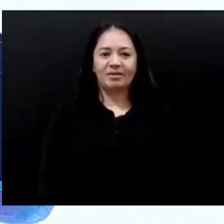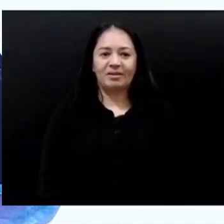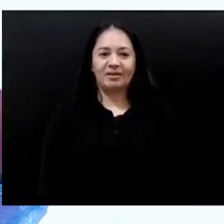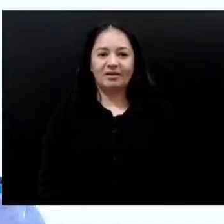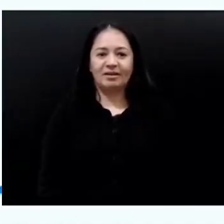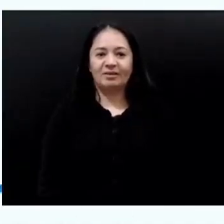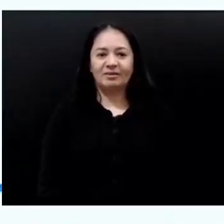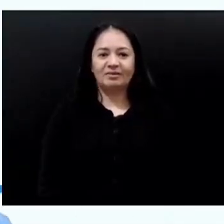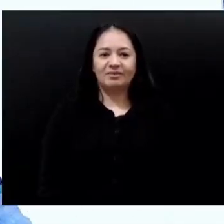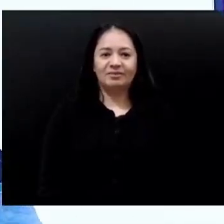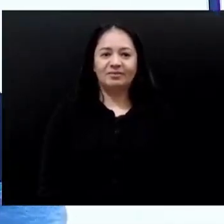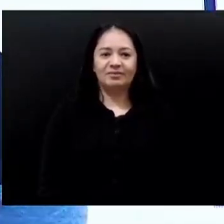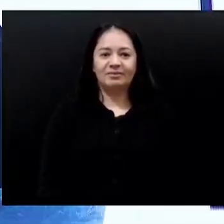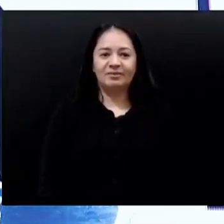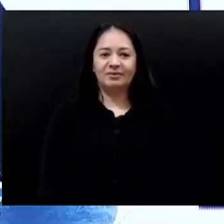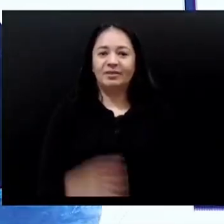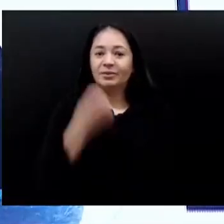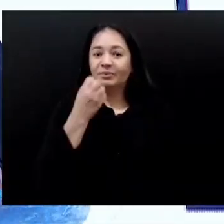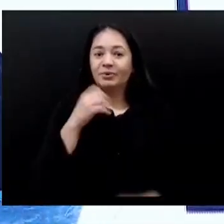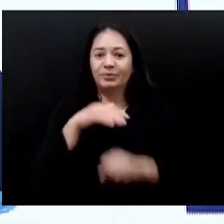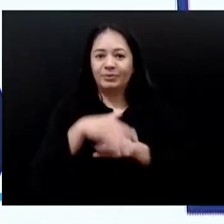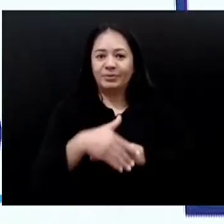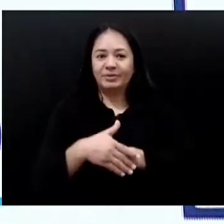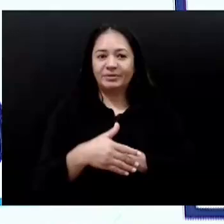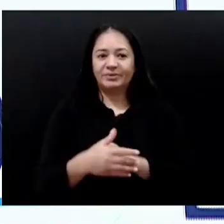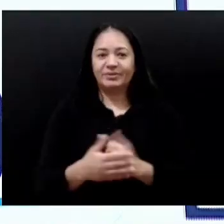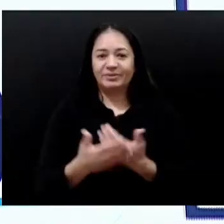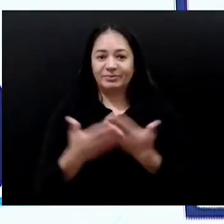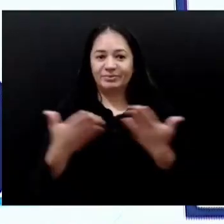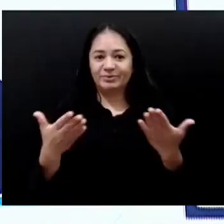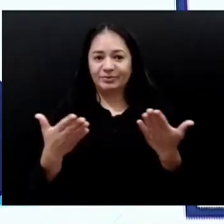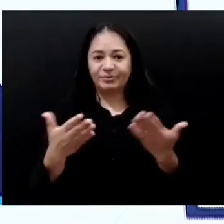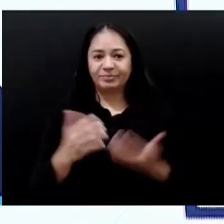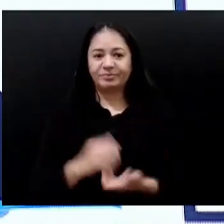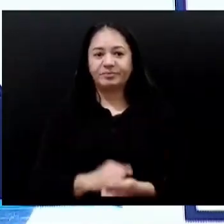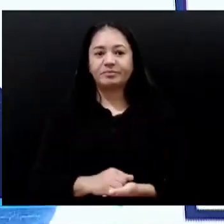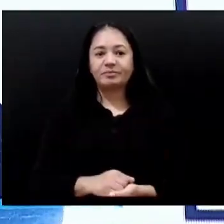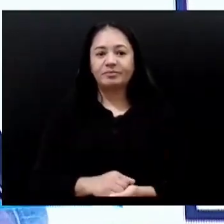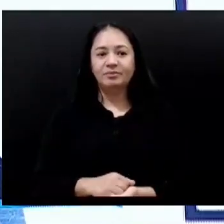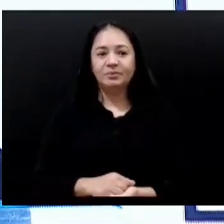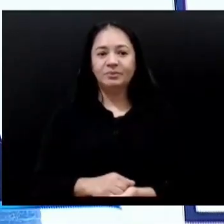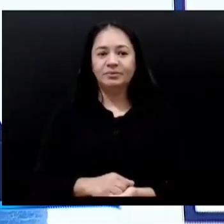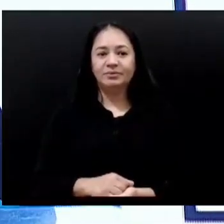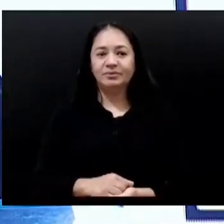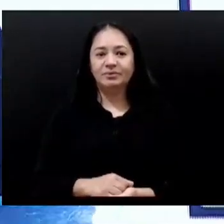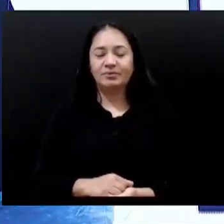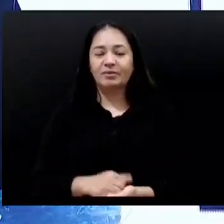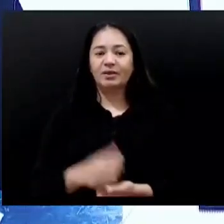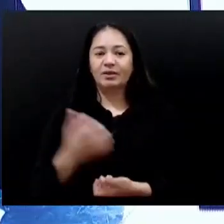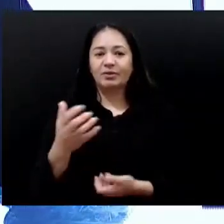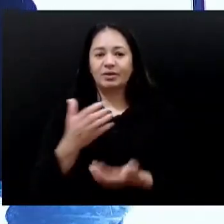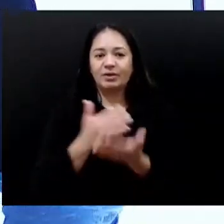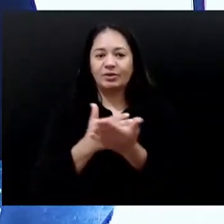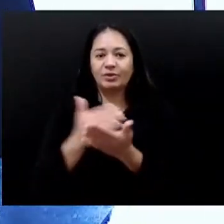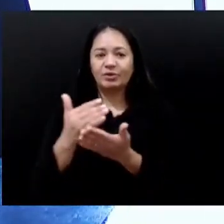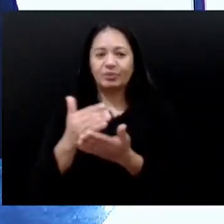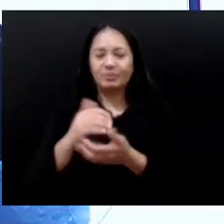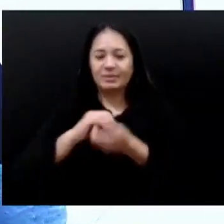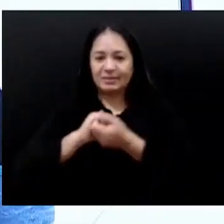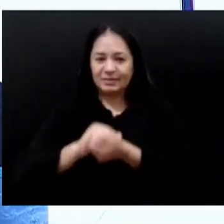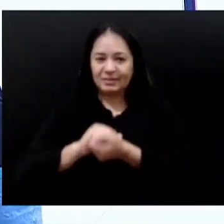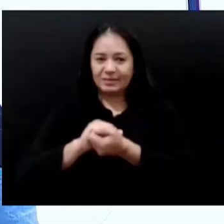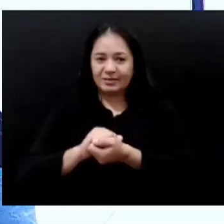Boa noite, senhoras e senhores. Quero iniciar fazendo uma saudação ao